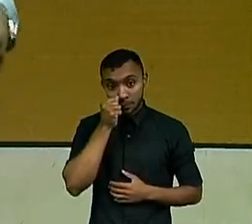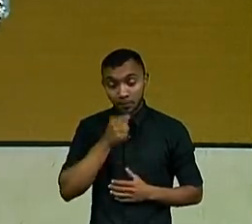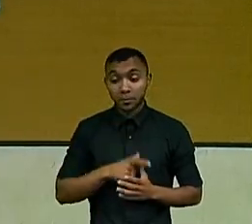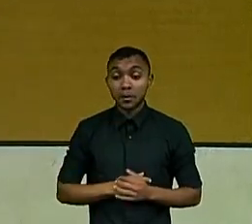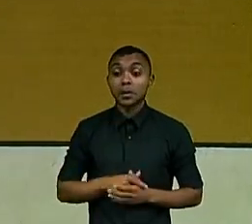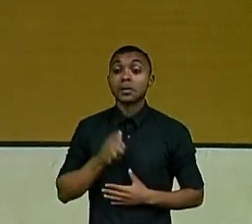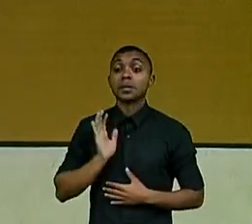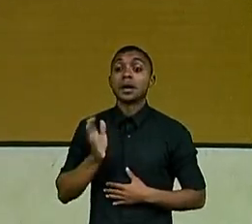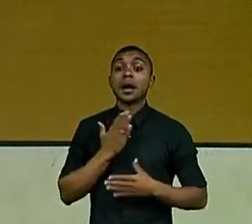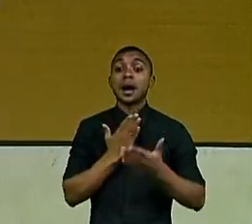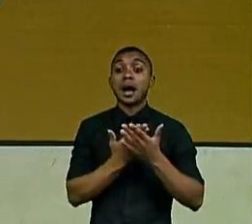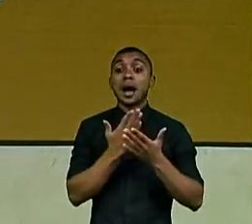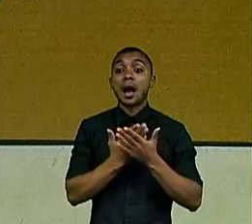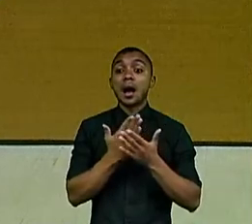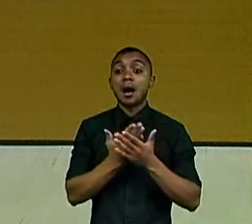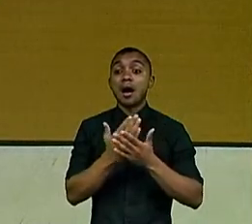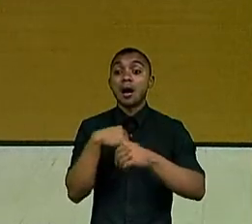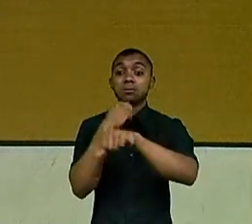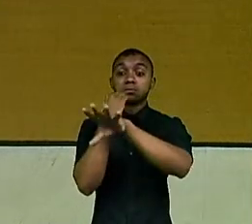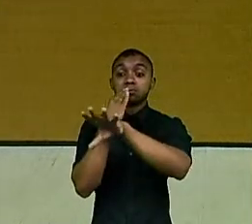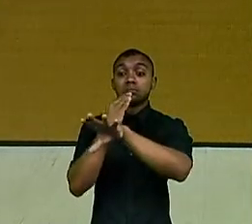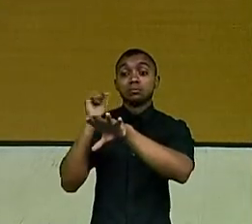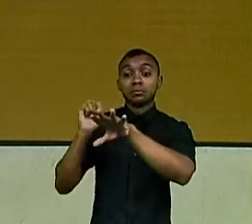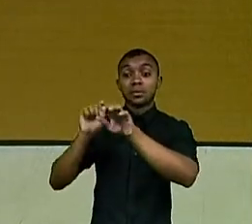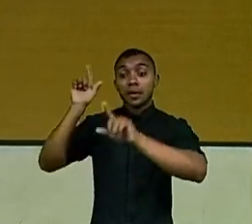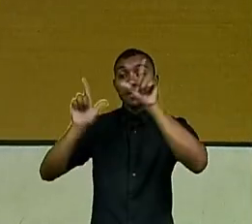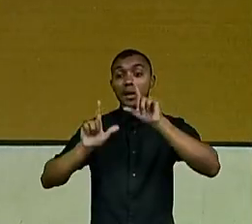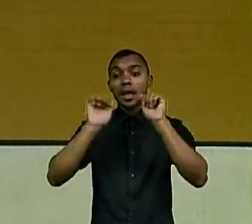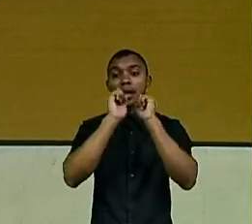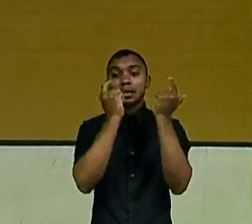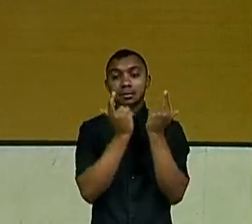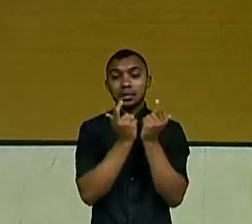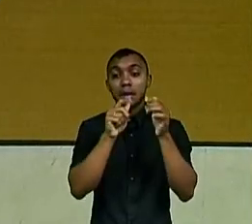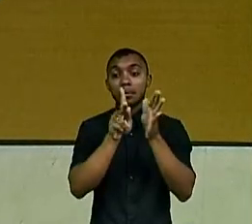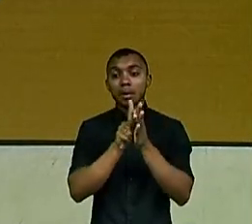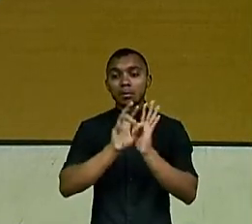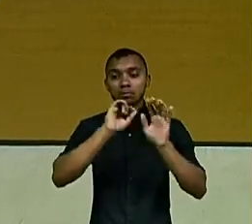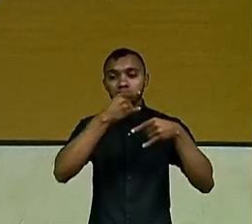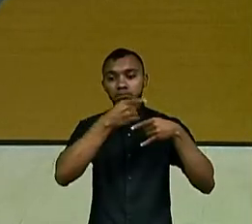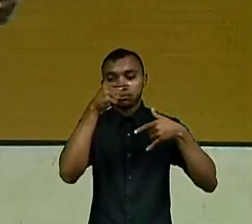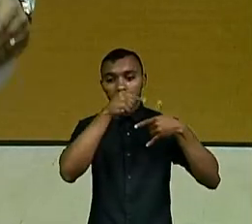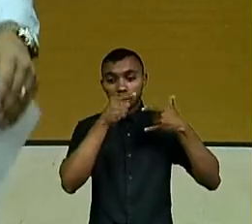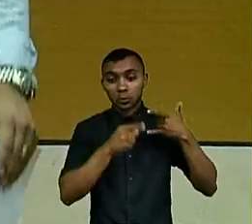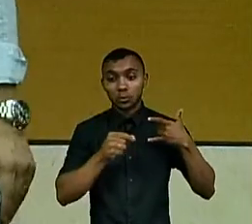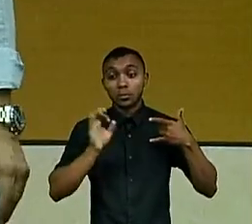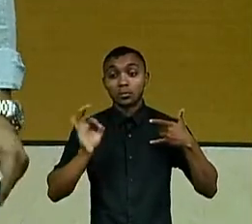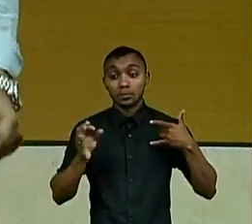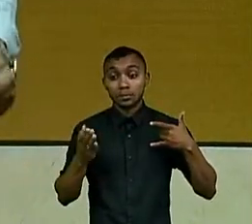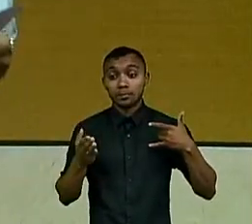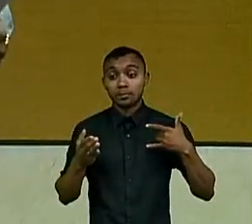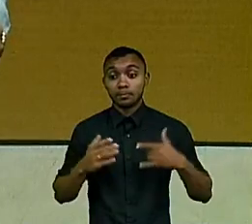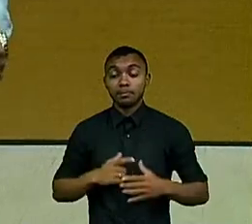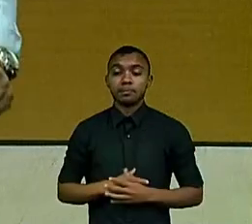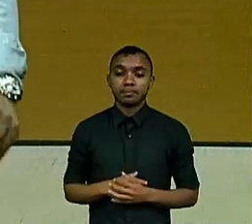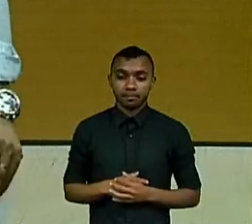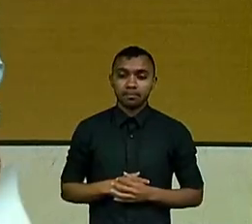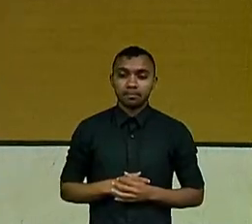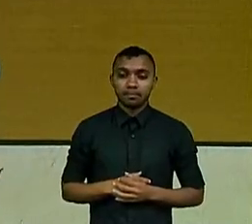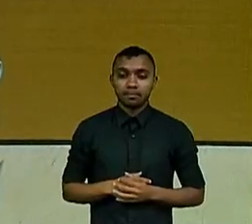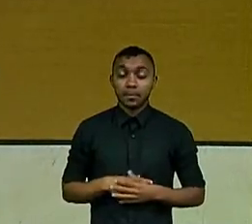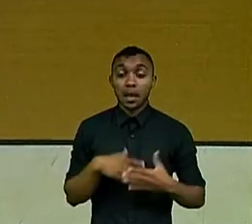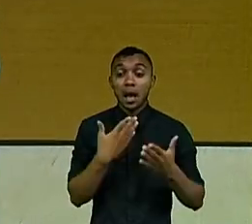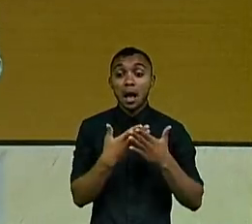naulão ao vivo pela tv Assembleia canal do YouTube né alcance virtual vamos ter aula tão maravilhosa